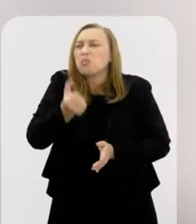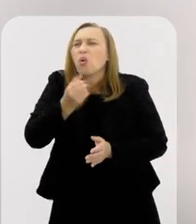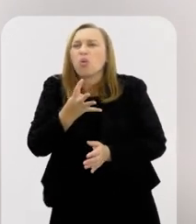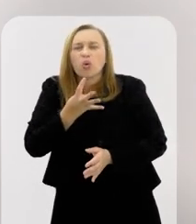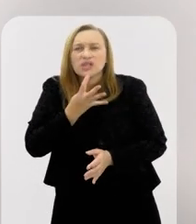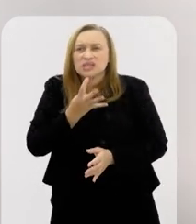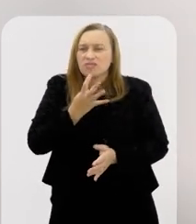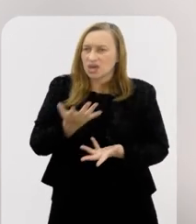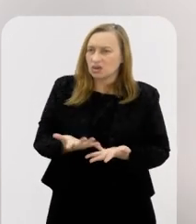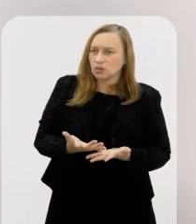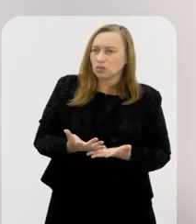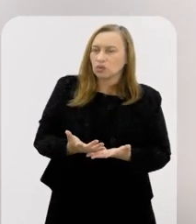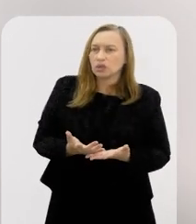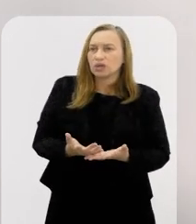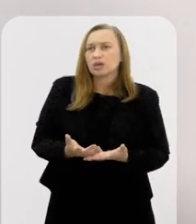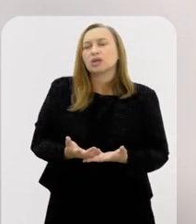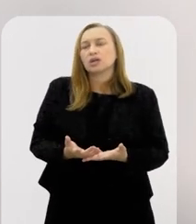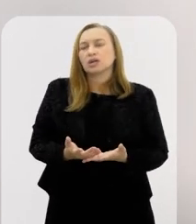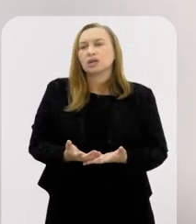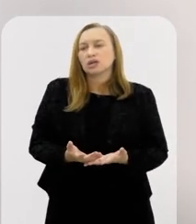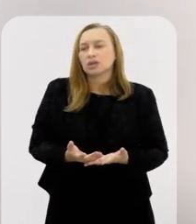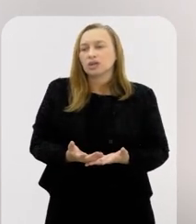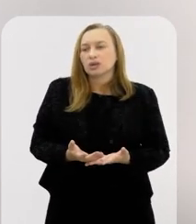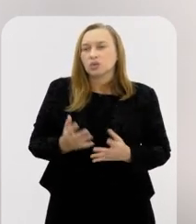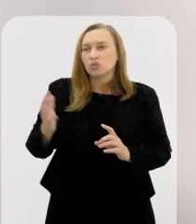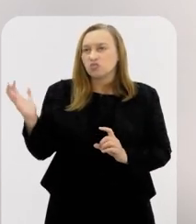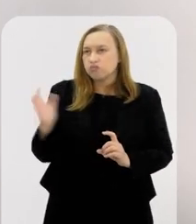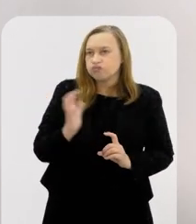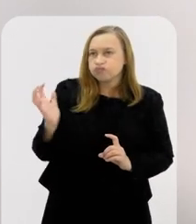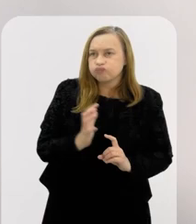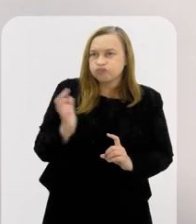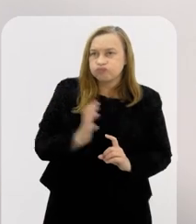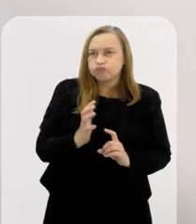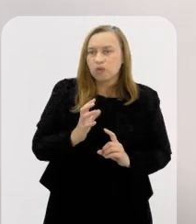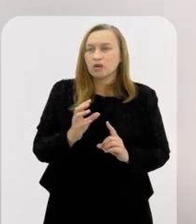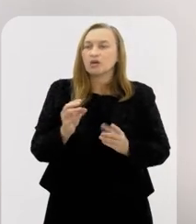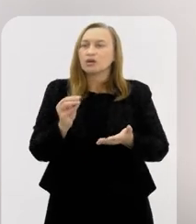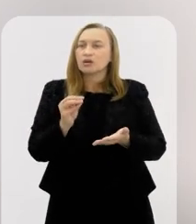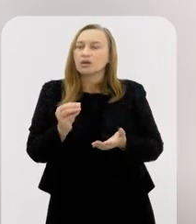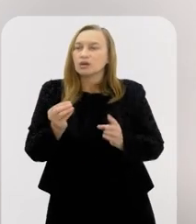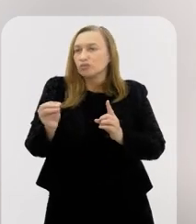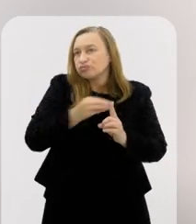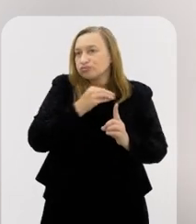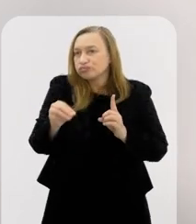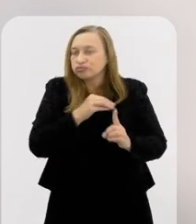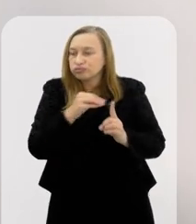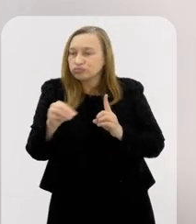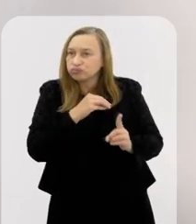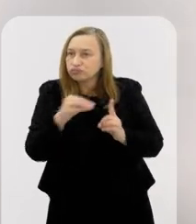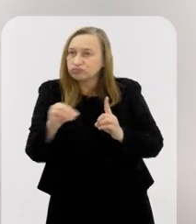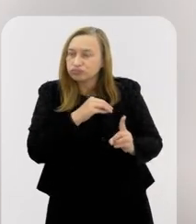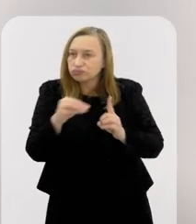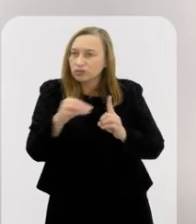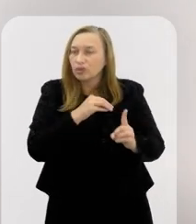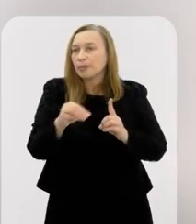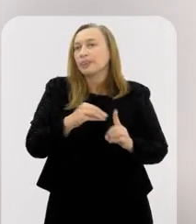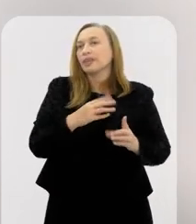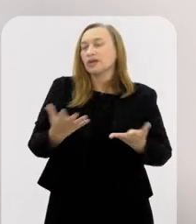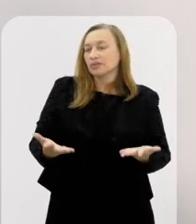equilíbrio ele precisa ser atingido por conta da inversão donos da prova por conta da vulnerabilidade da hipossuficiência